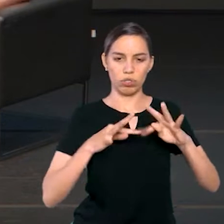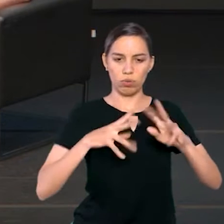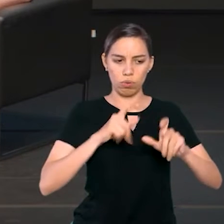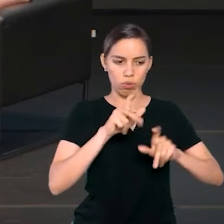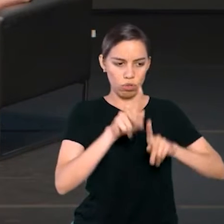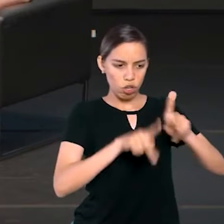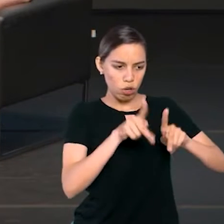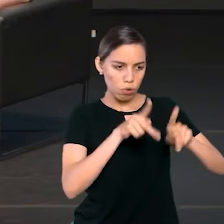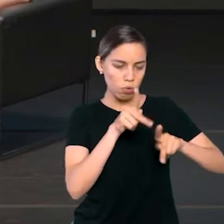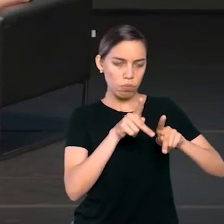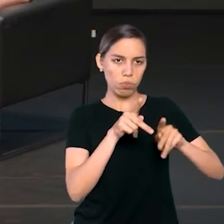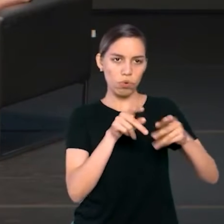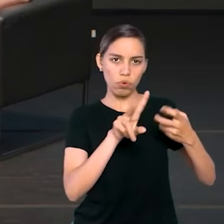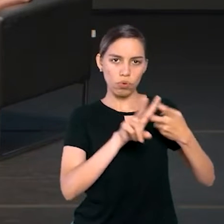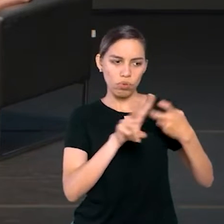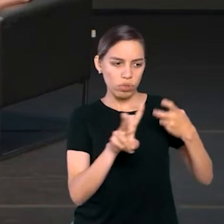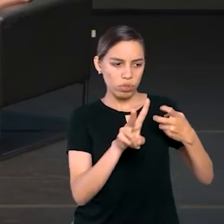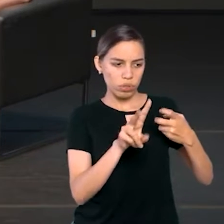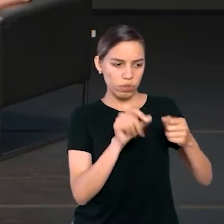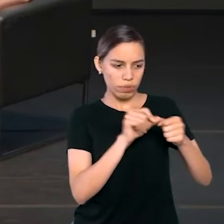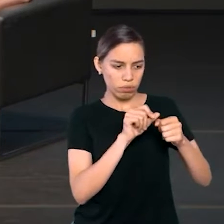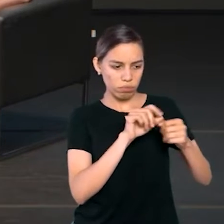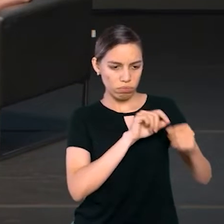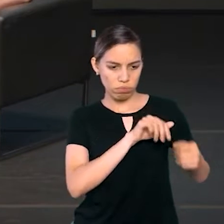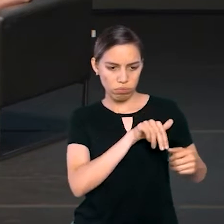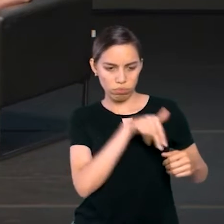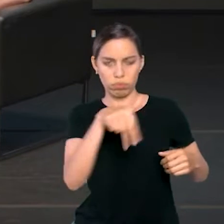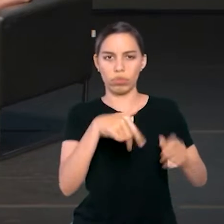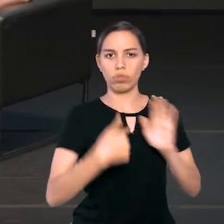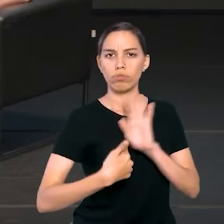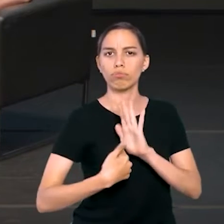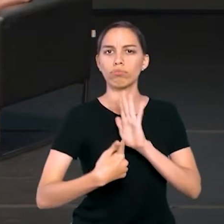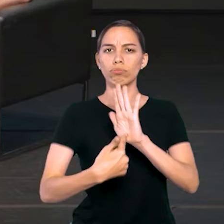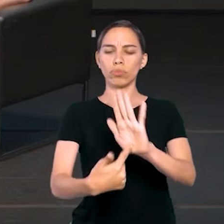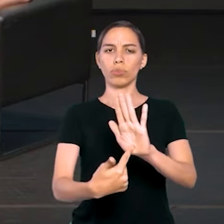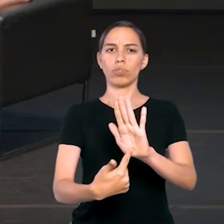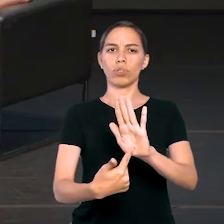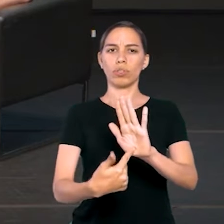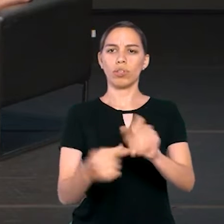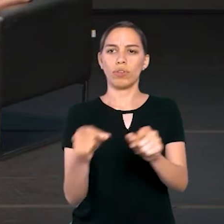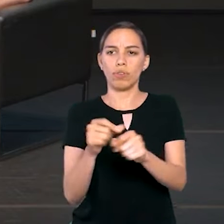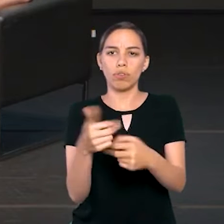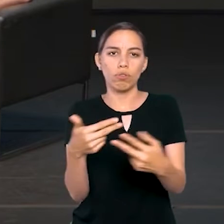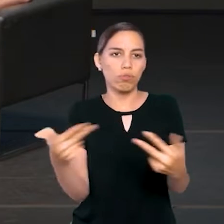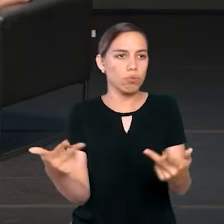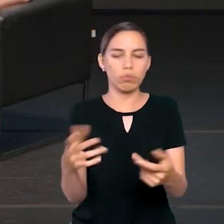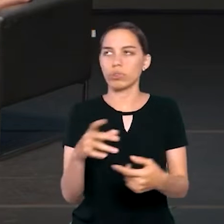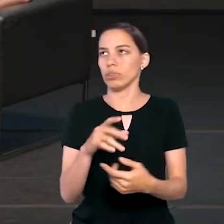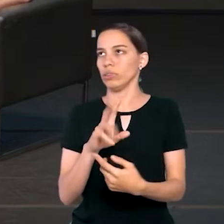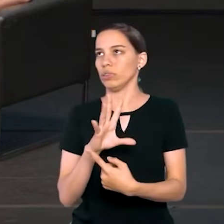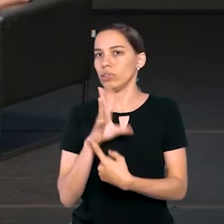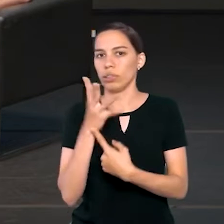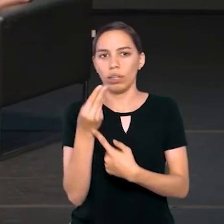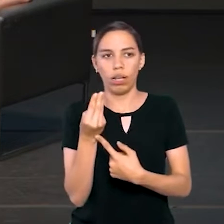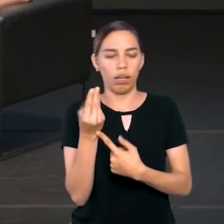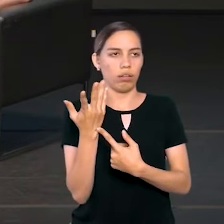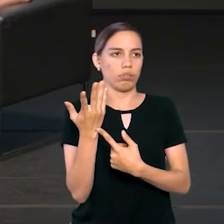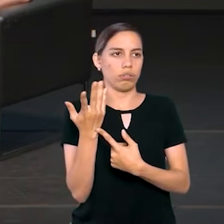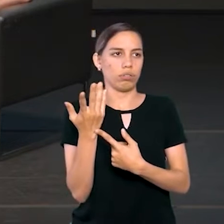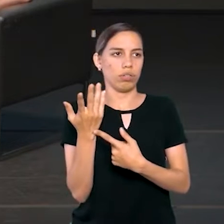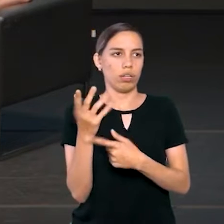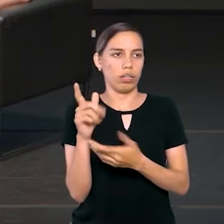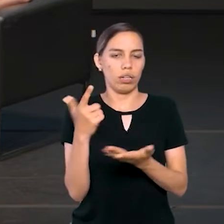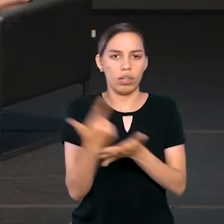se meteram a sair da sua invisibilidade para fazer alguma coisa, nas artes plásticas, na